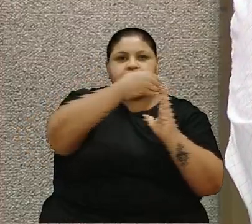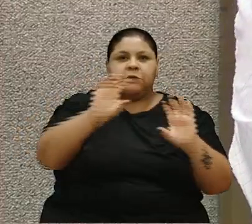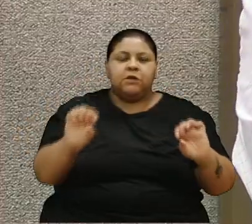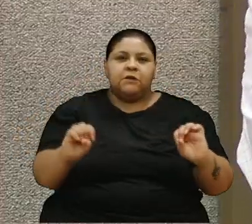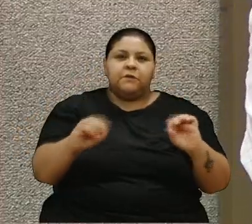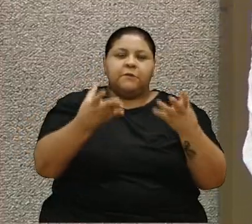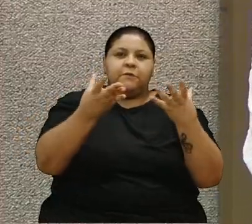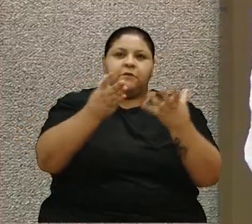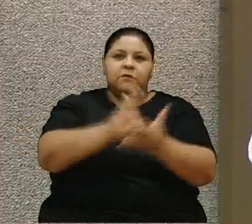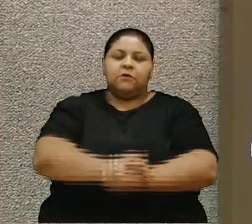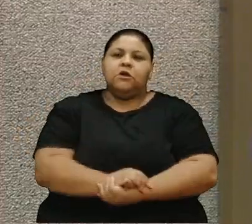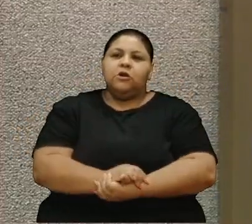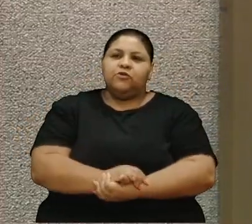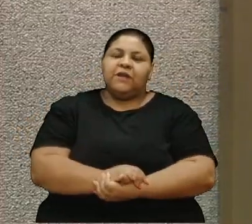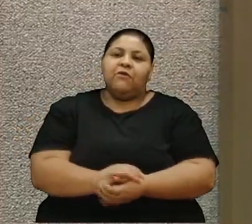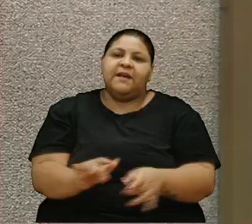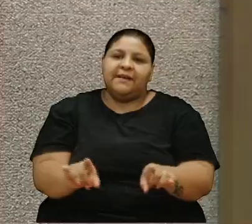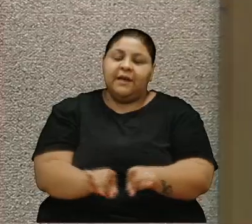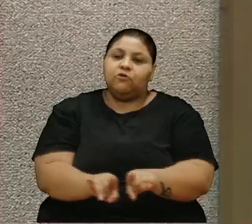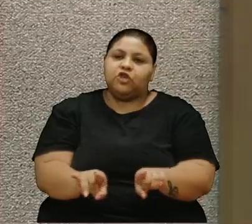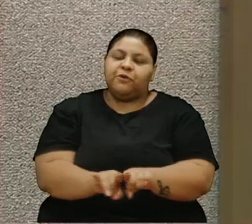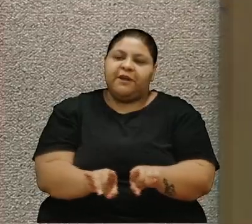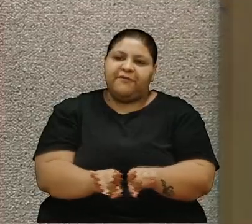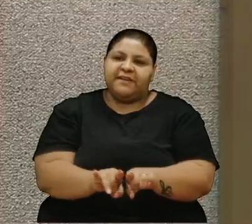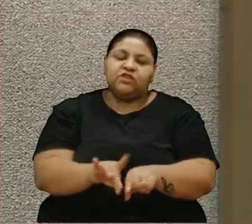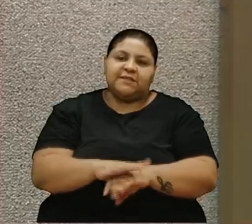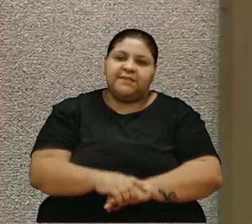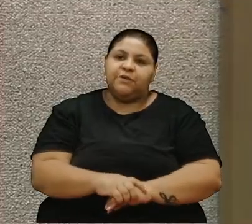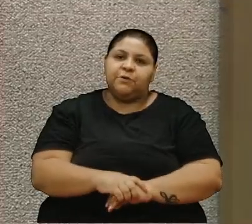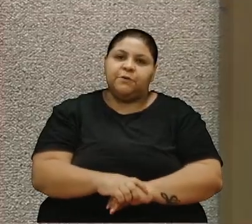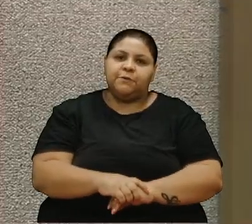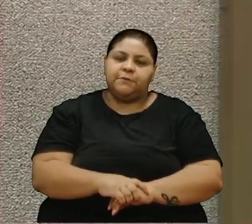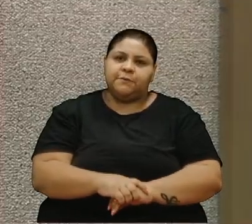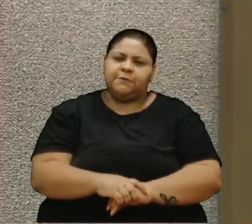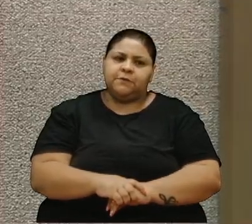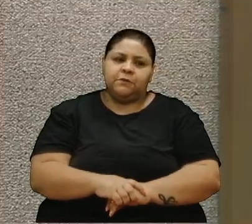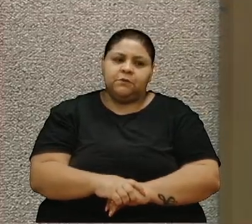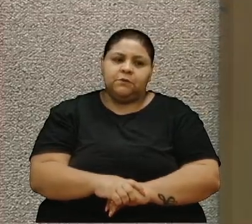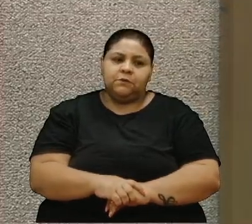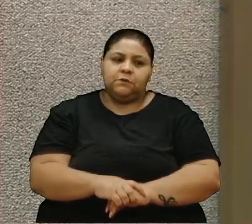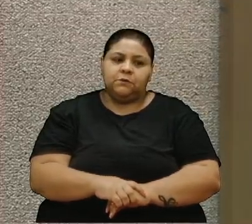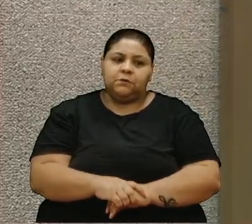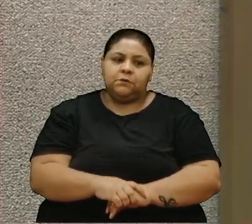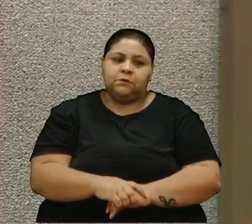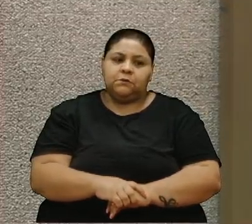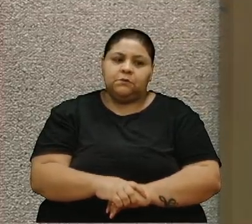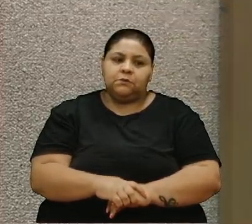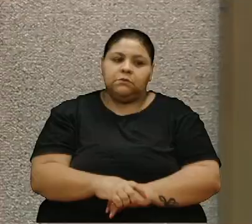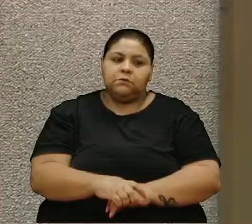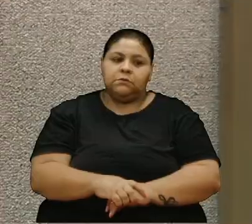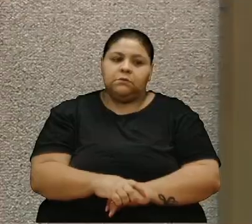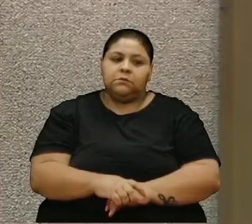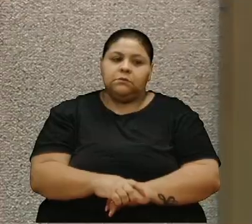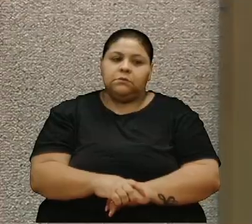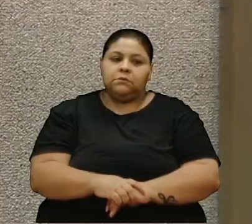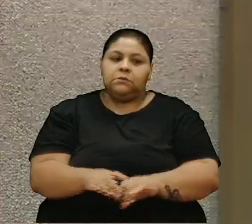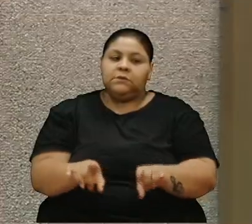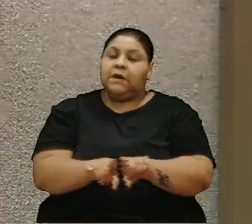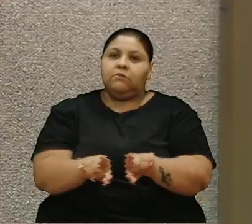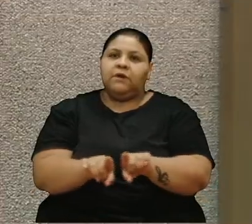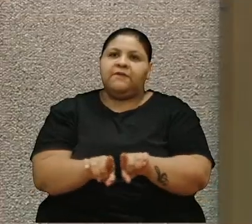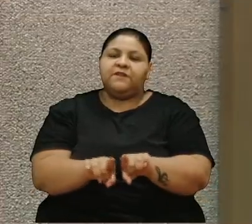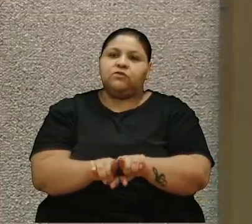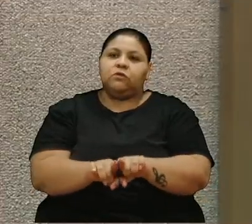minha saudação a todos vocês, sejam mais uma vez bem-vindos, né? E todos nós aqui estamos ansiosos